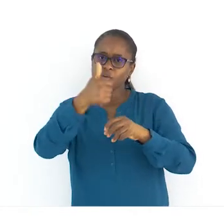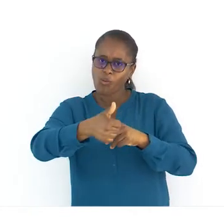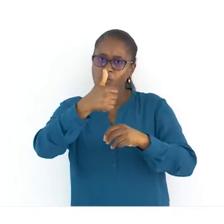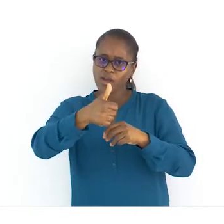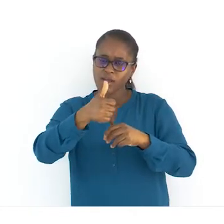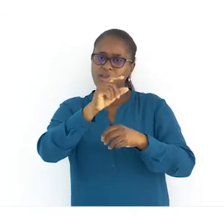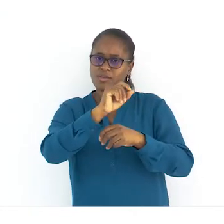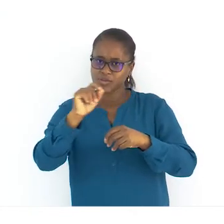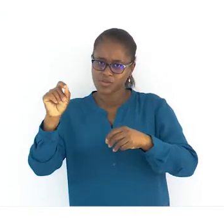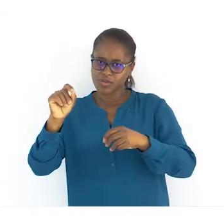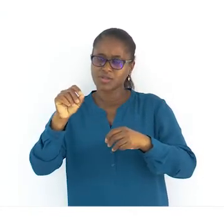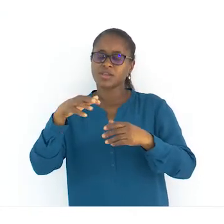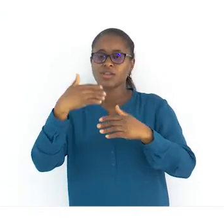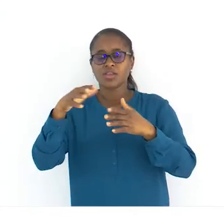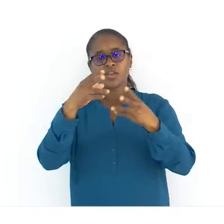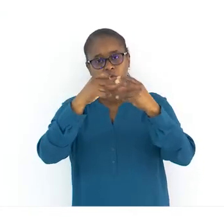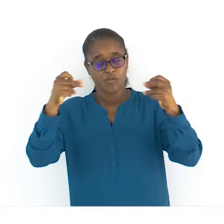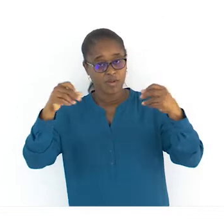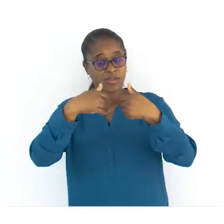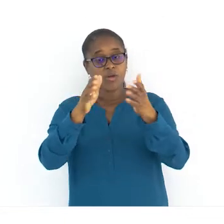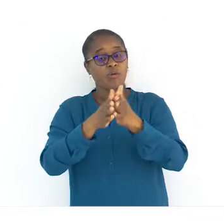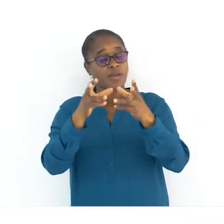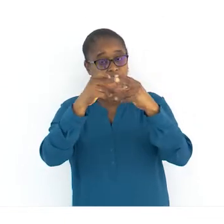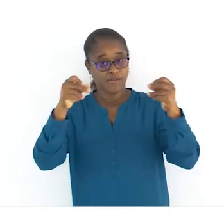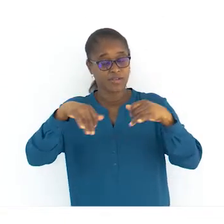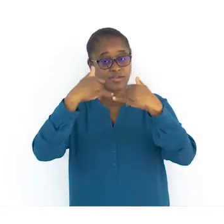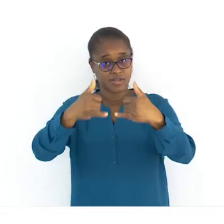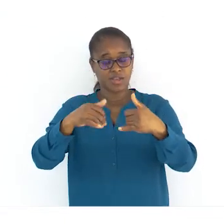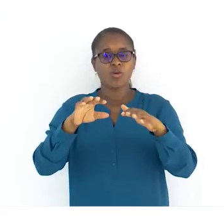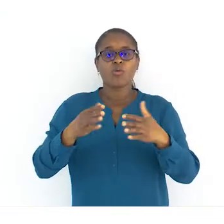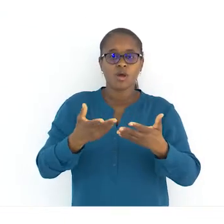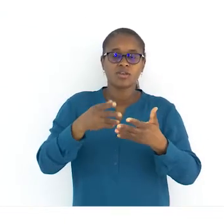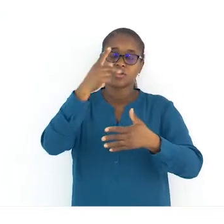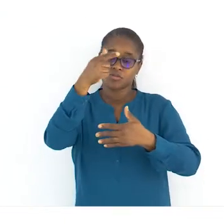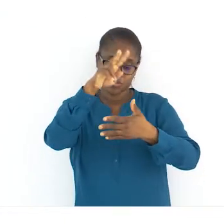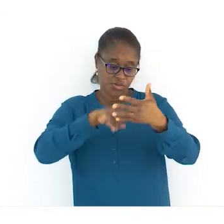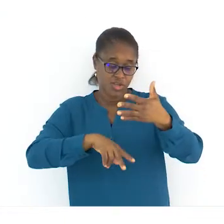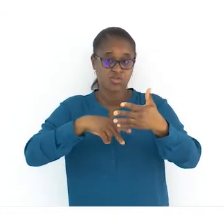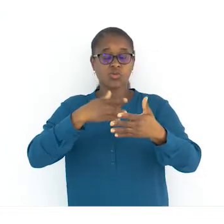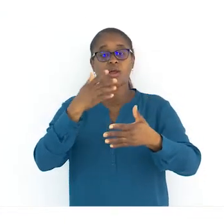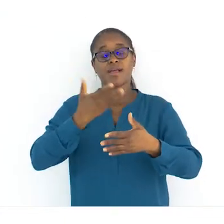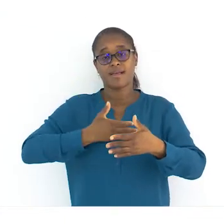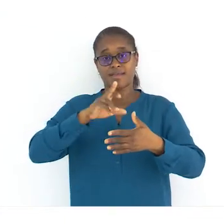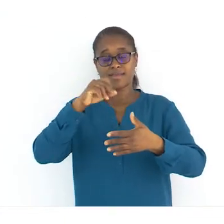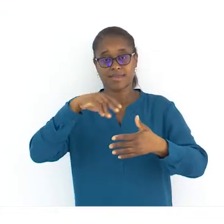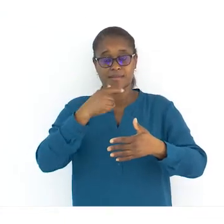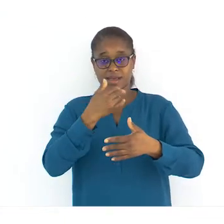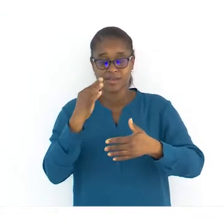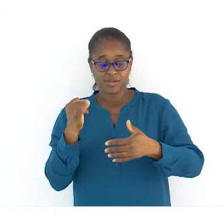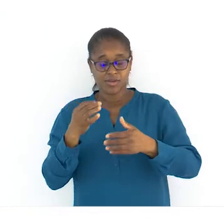segue. Quais são? Temos o texto dramático é criado, escrito pelo